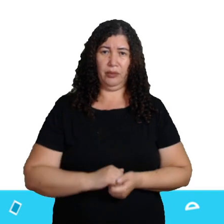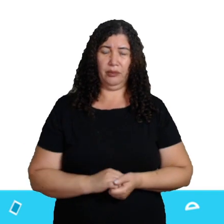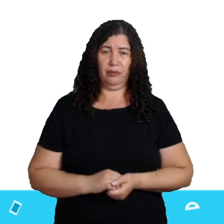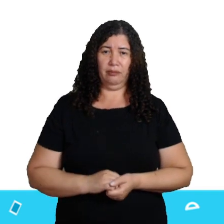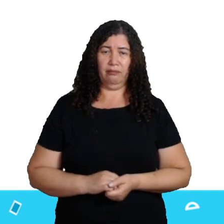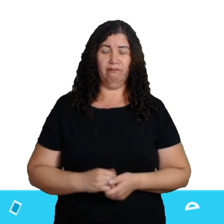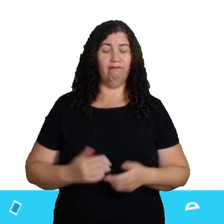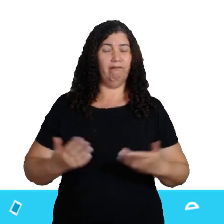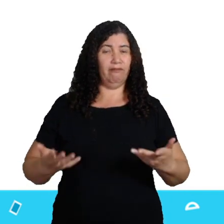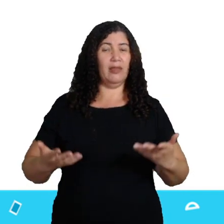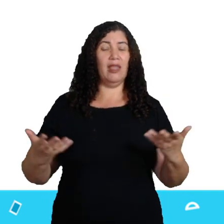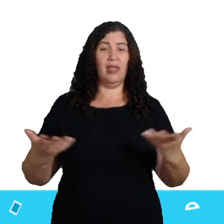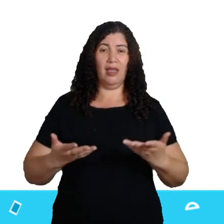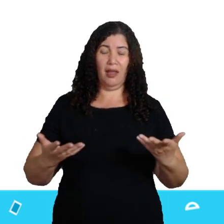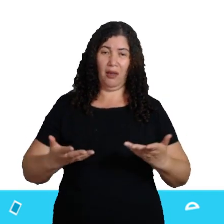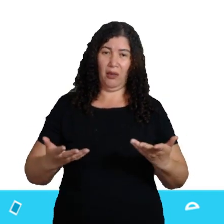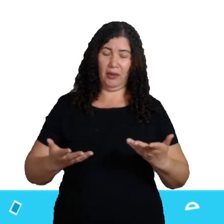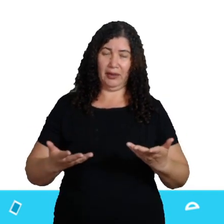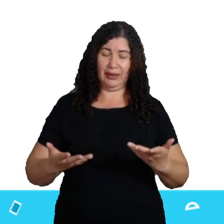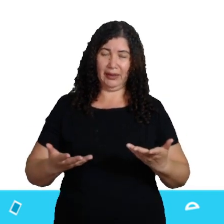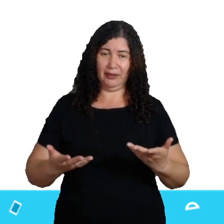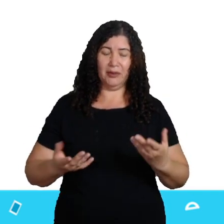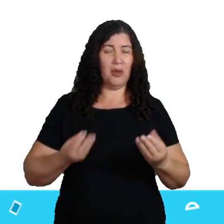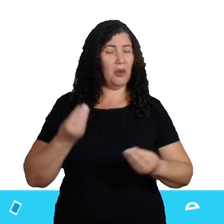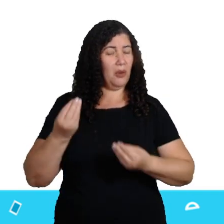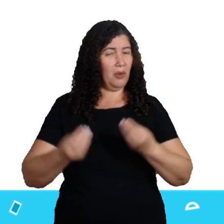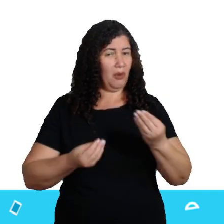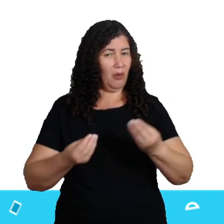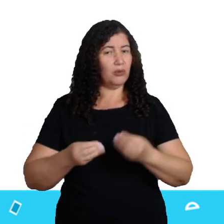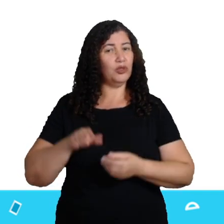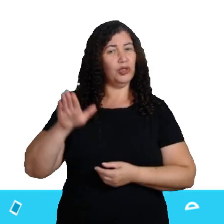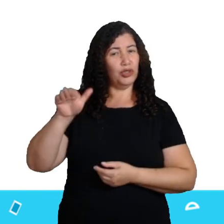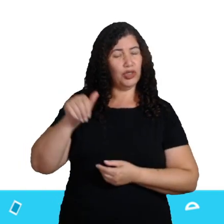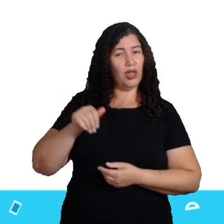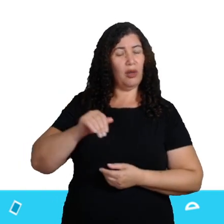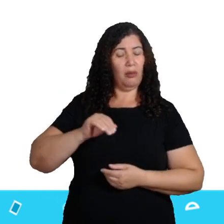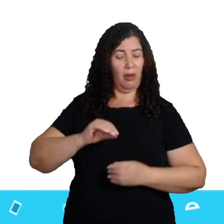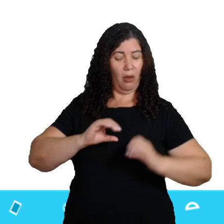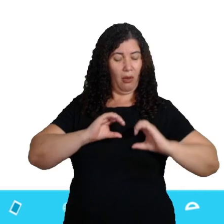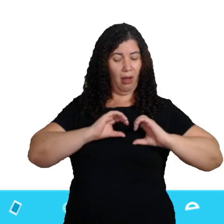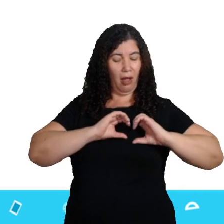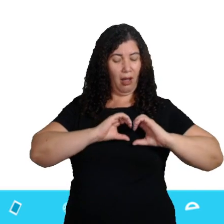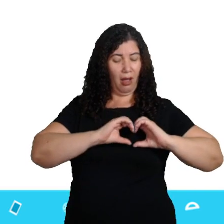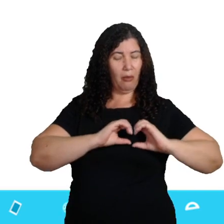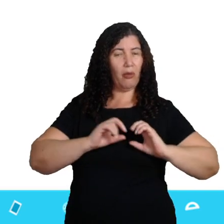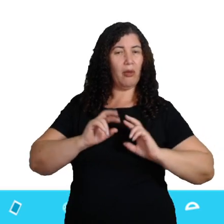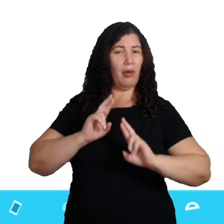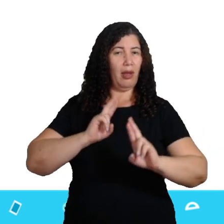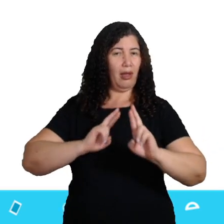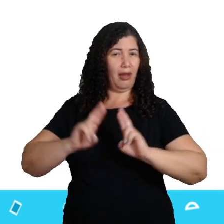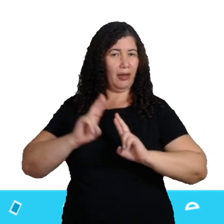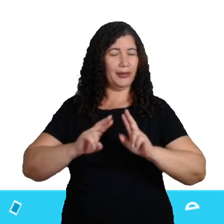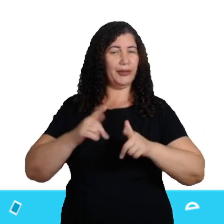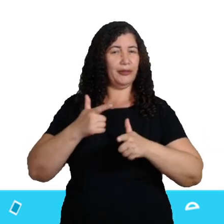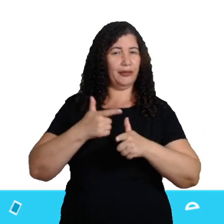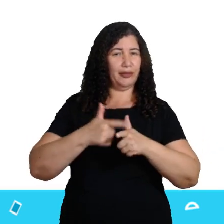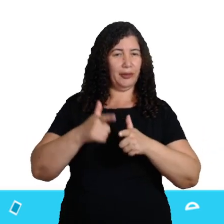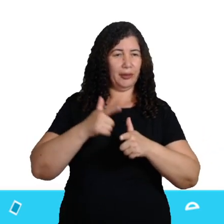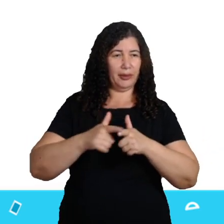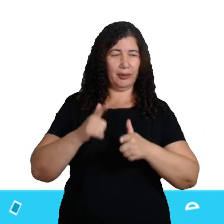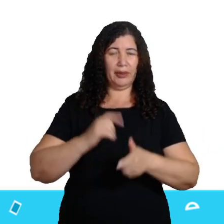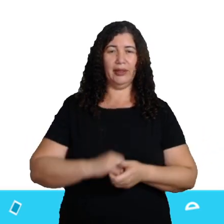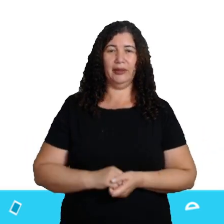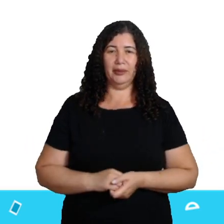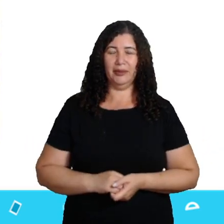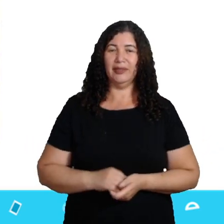E agora? Agora, convoquem o amor para resolver essa encrenca,